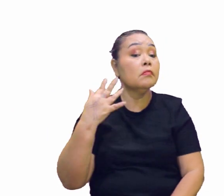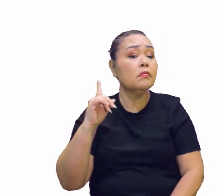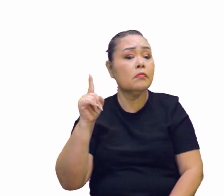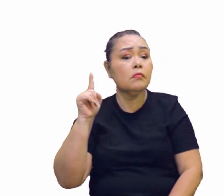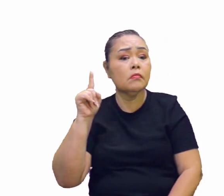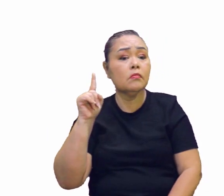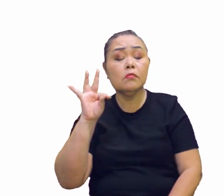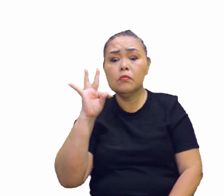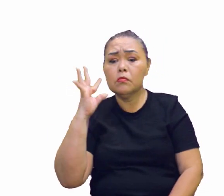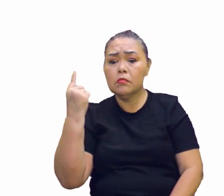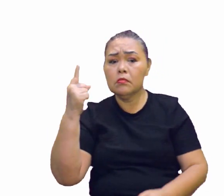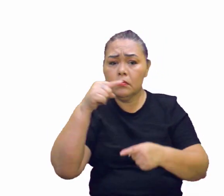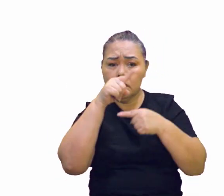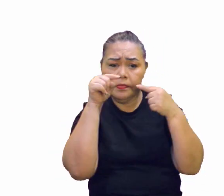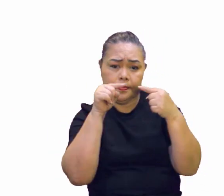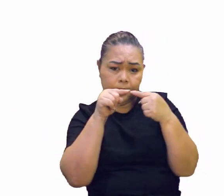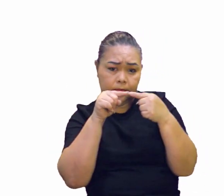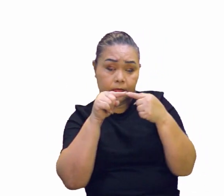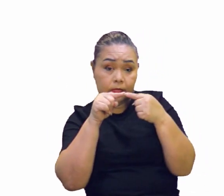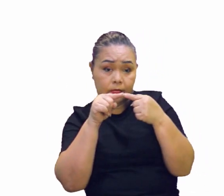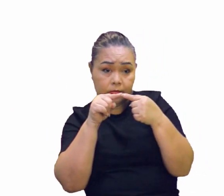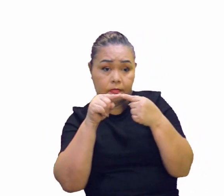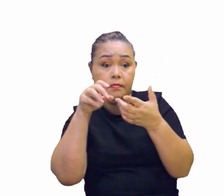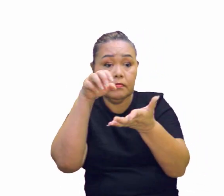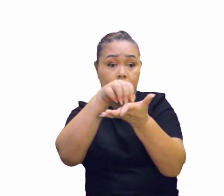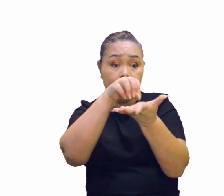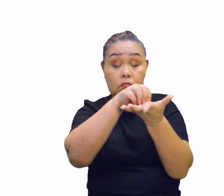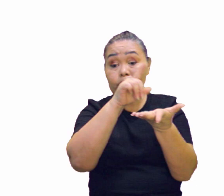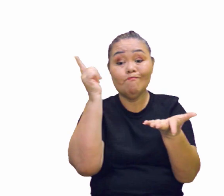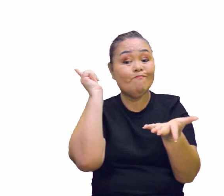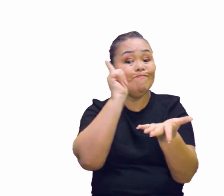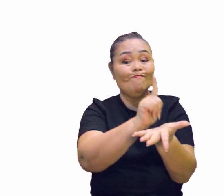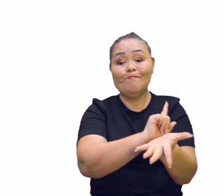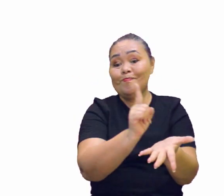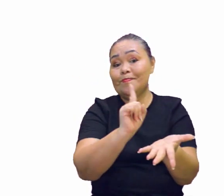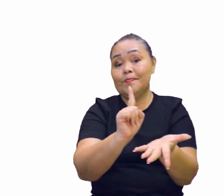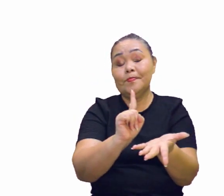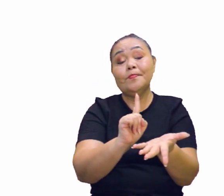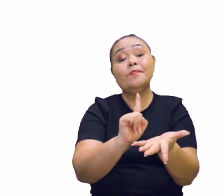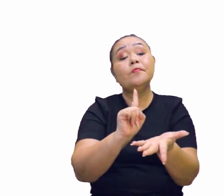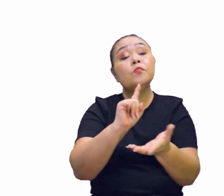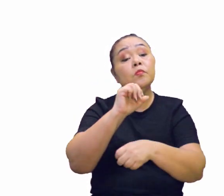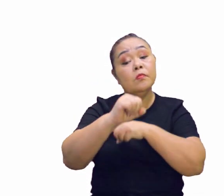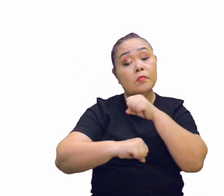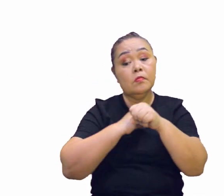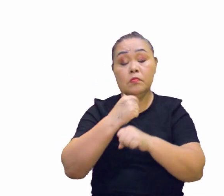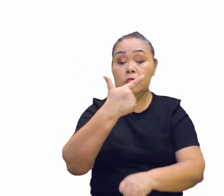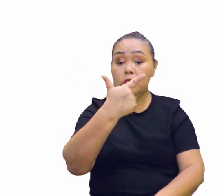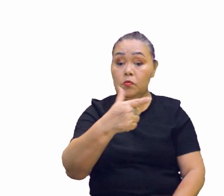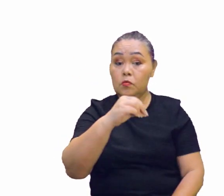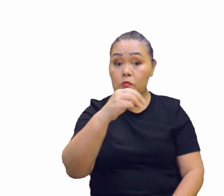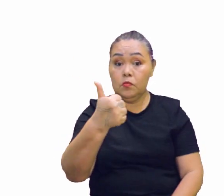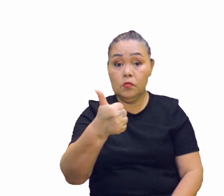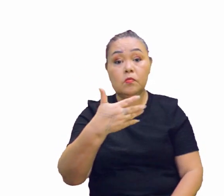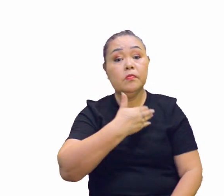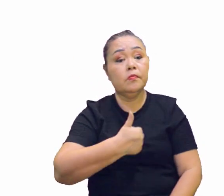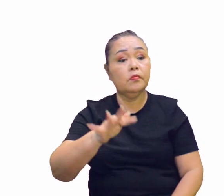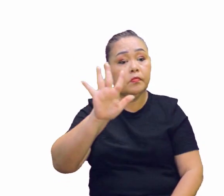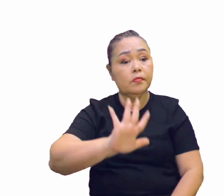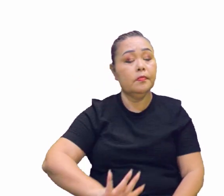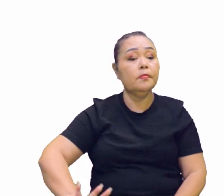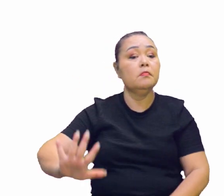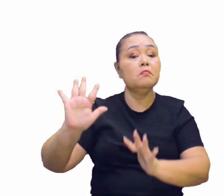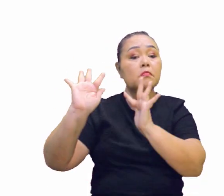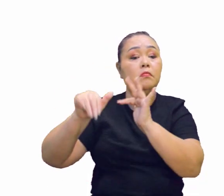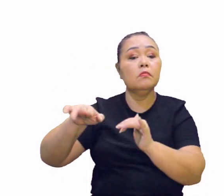Todos os objetivos da superintendência não foram atingidos, tanto que em 2001 o governo